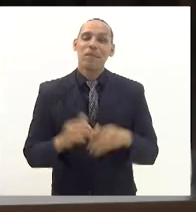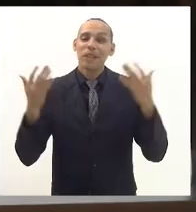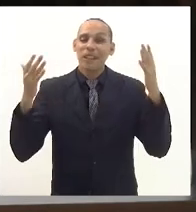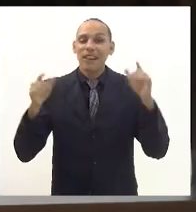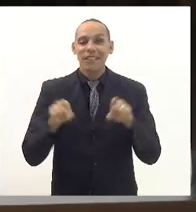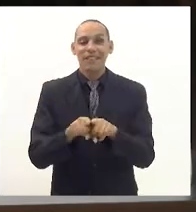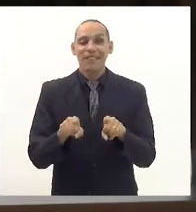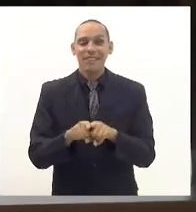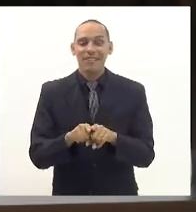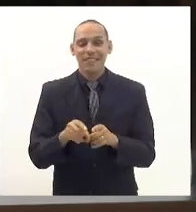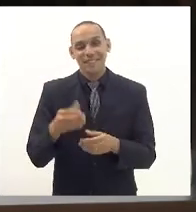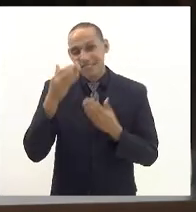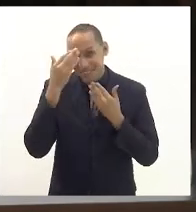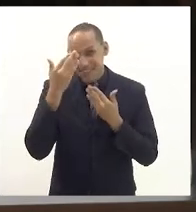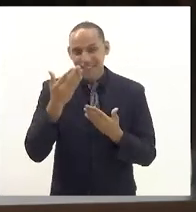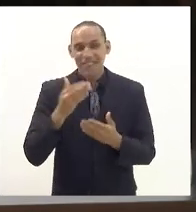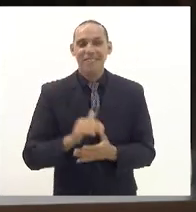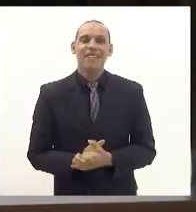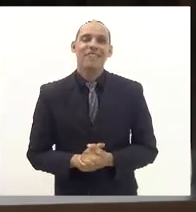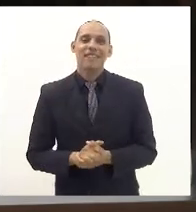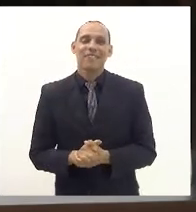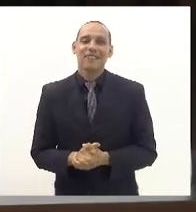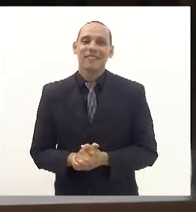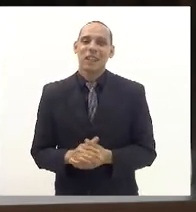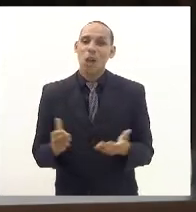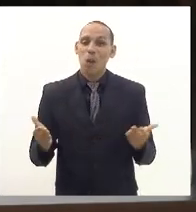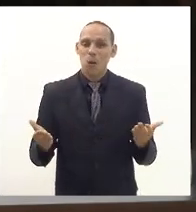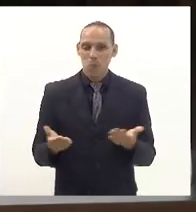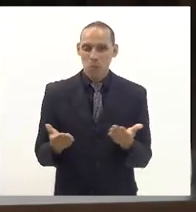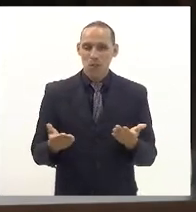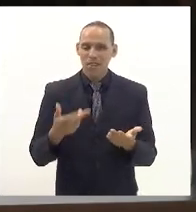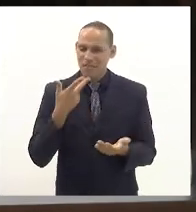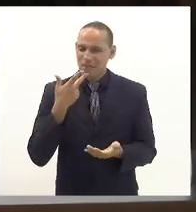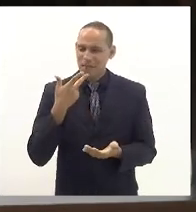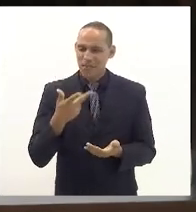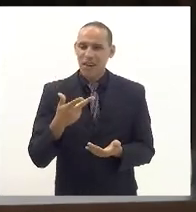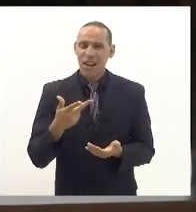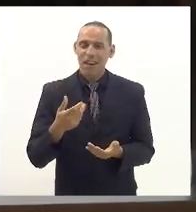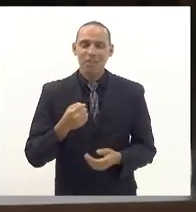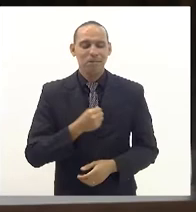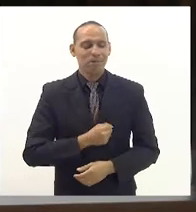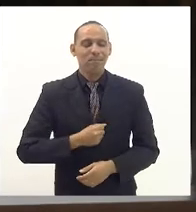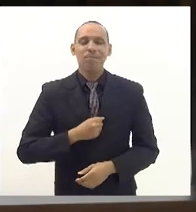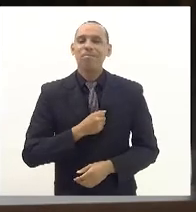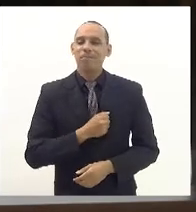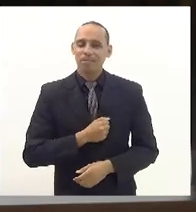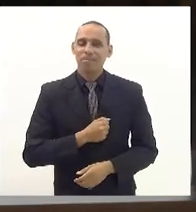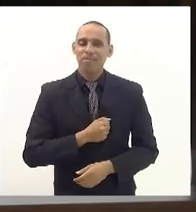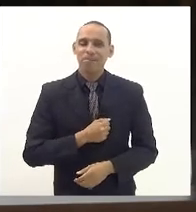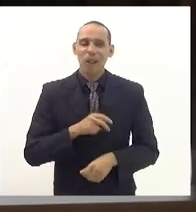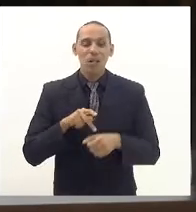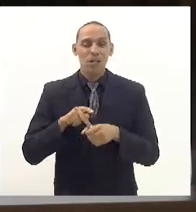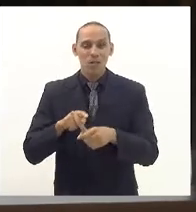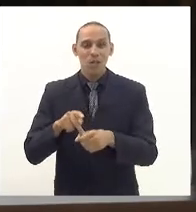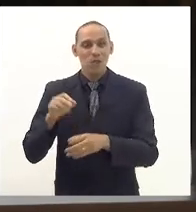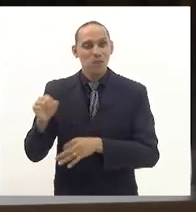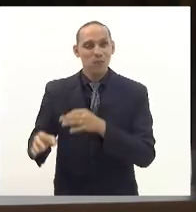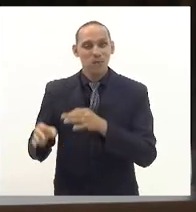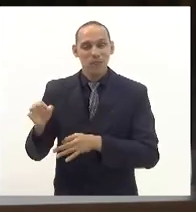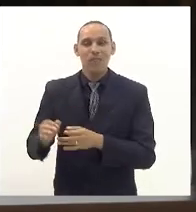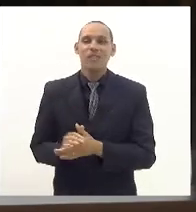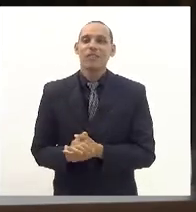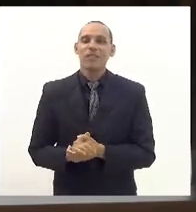parabenizar também agradecer aqui hoje e falo isso com muita satisfação Procurador de Justiça